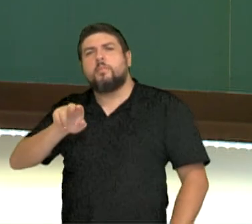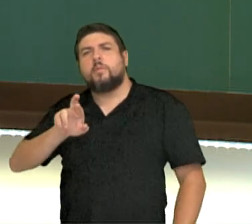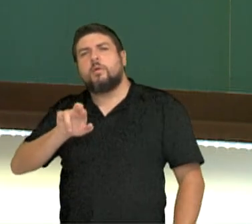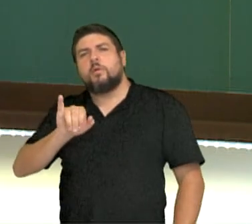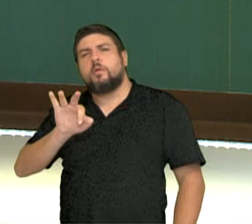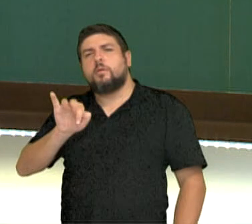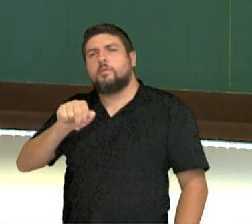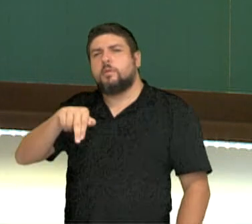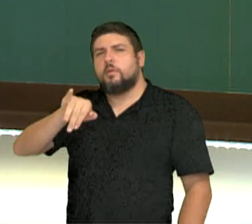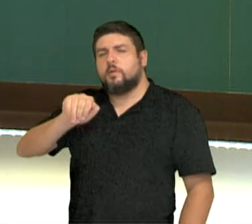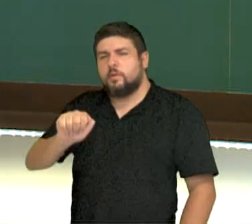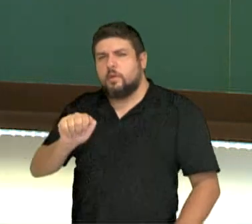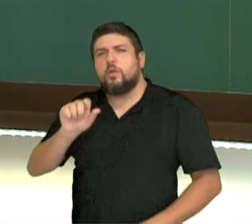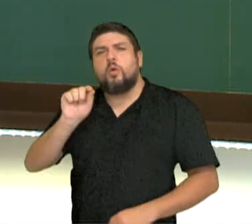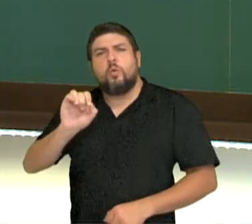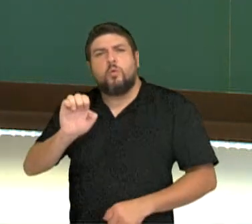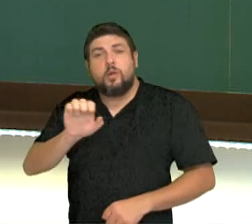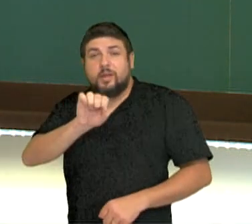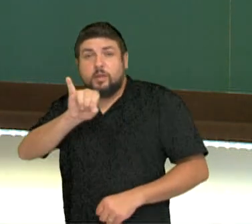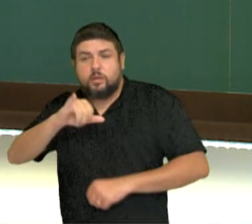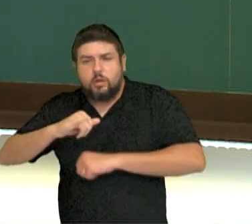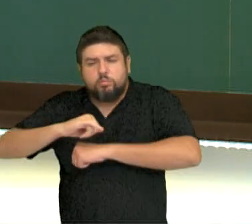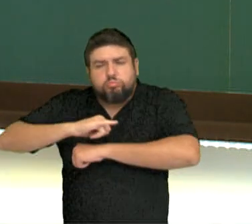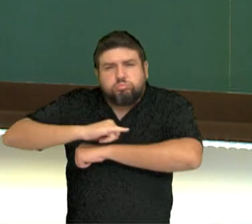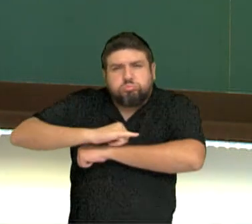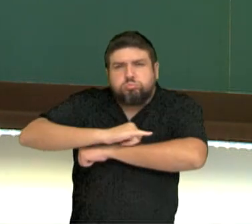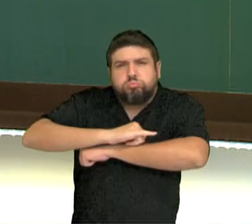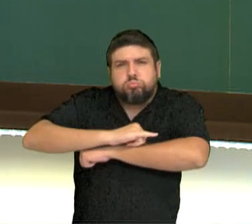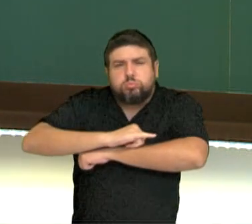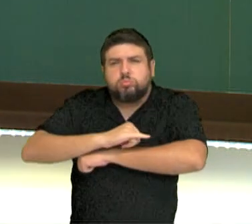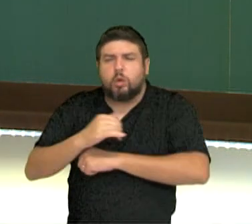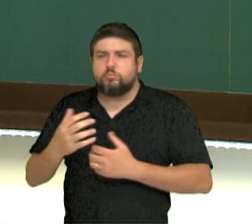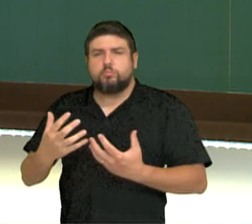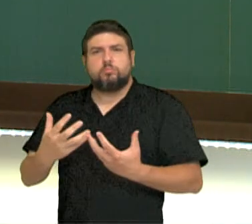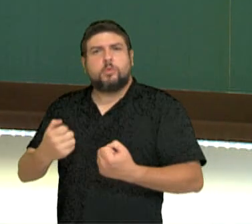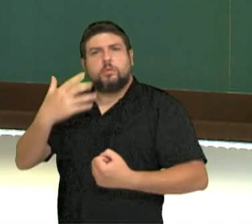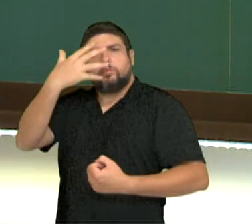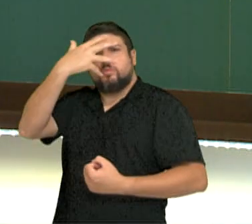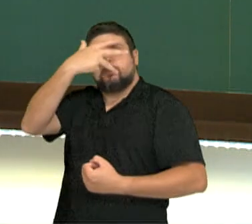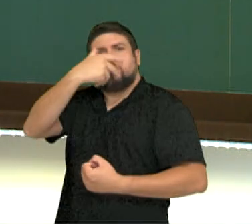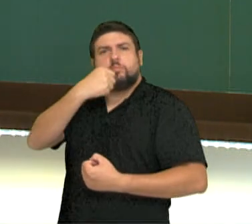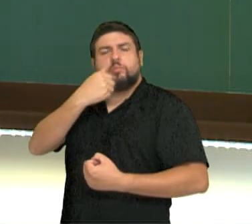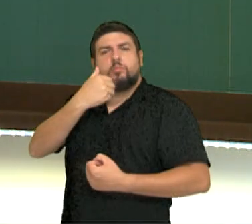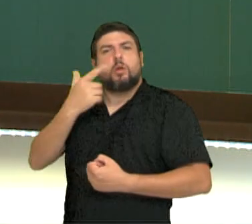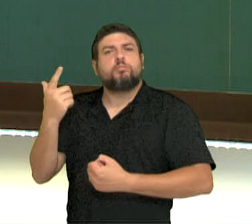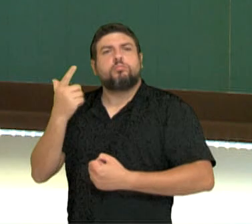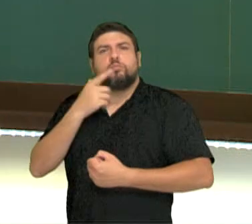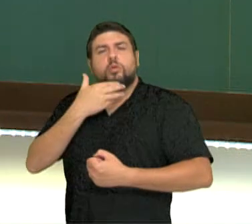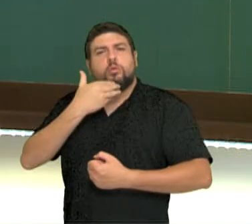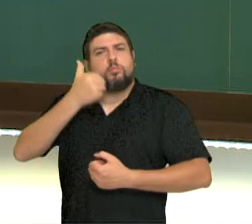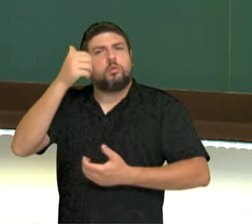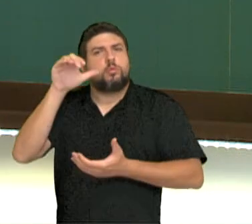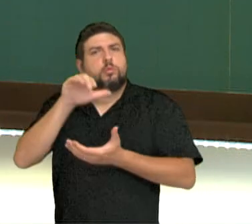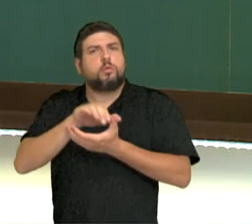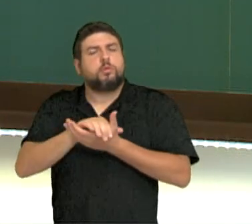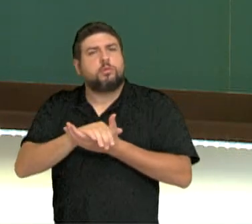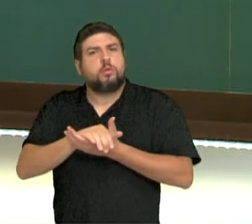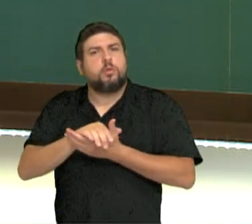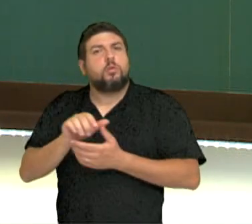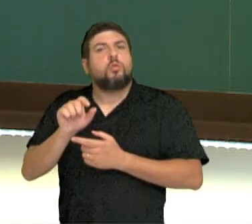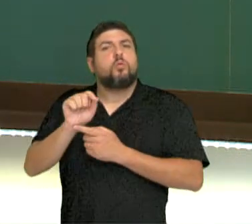supõe um quê a mais de beleza e é um requisito para se casar melhor, onde frequentemente se recorre